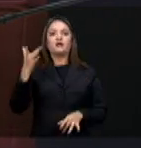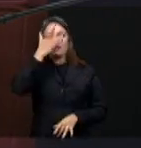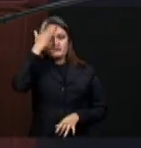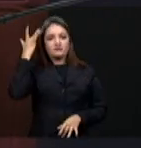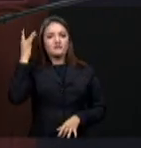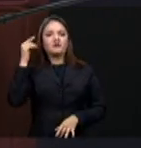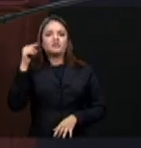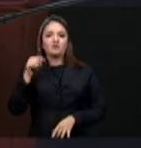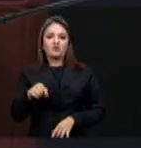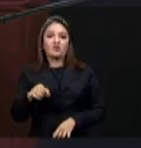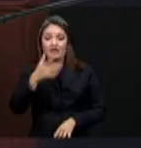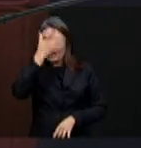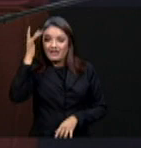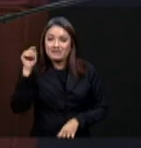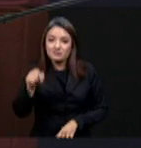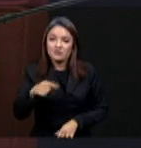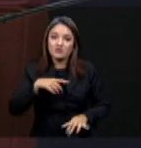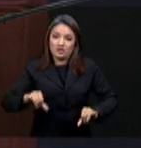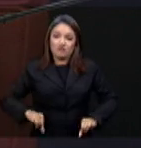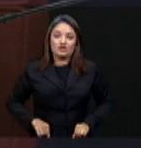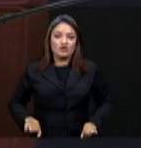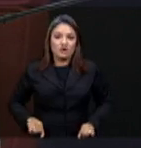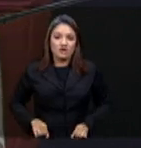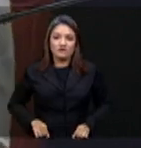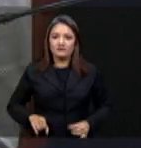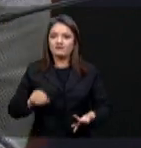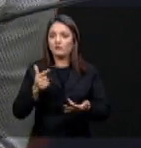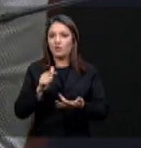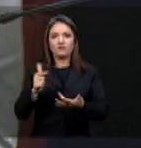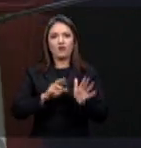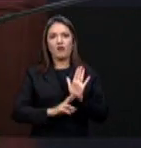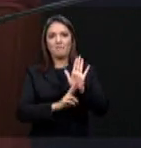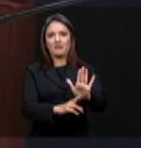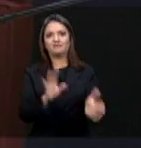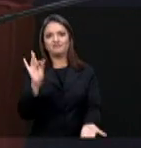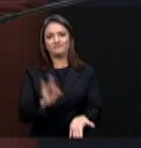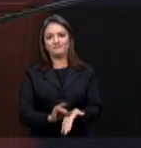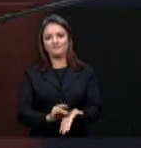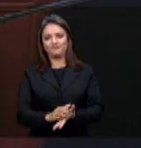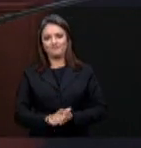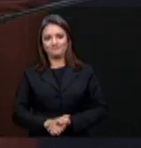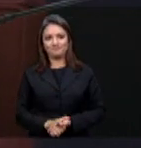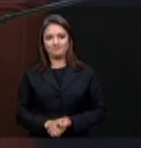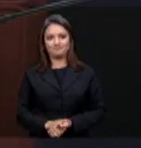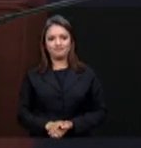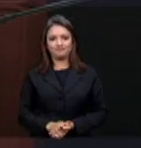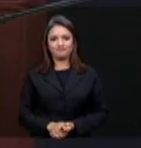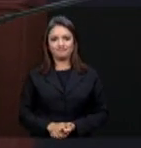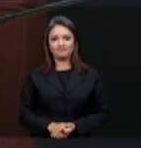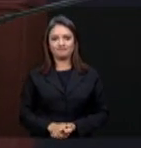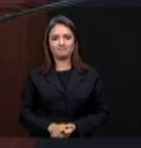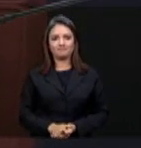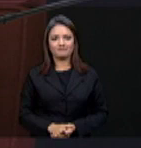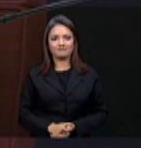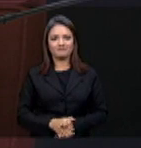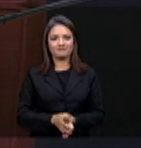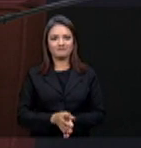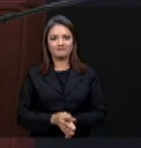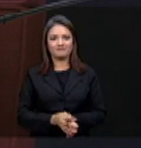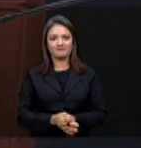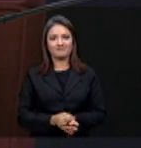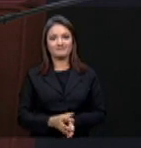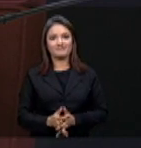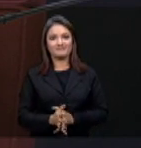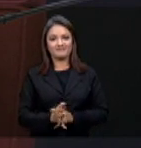diretamente afetados são as que não têm voz e Tá bom então é e pra finalizar que eu já